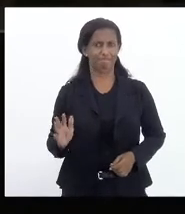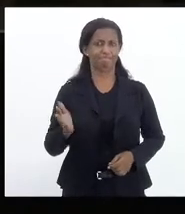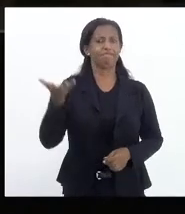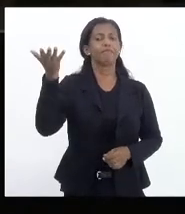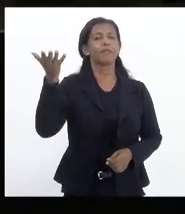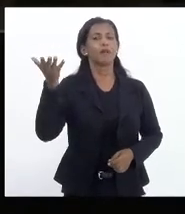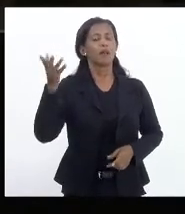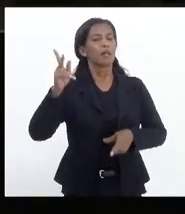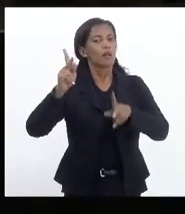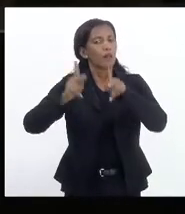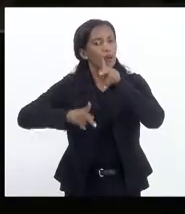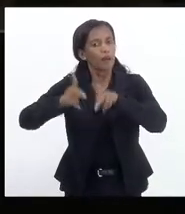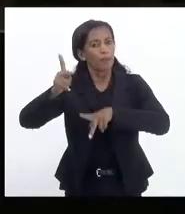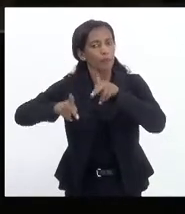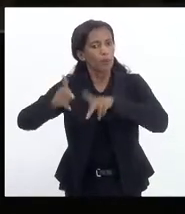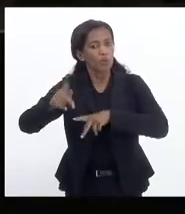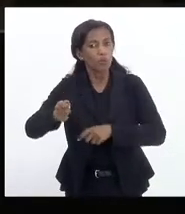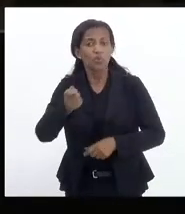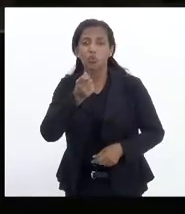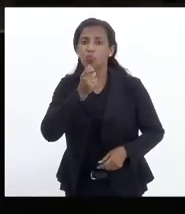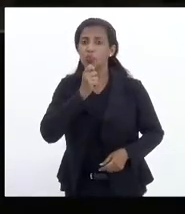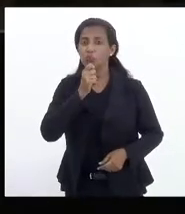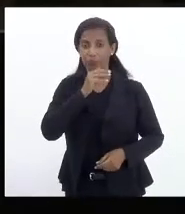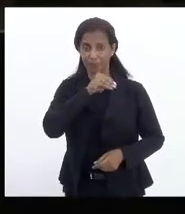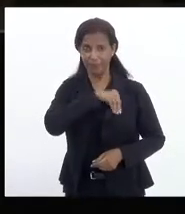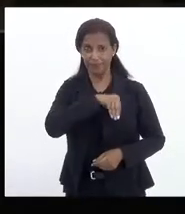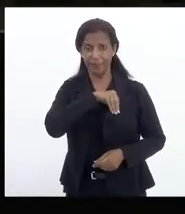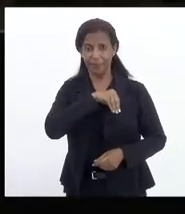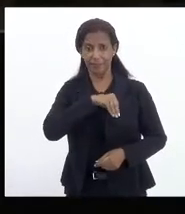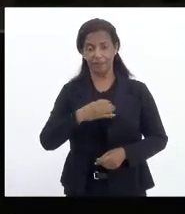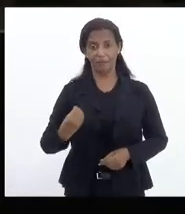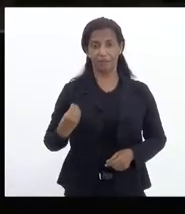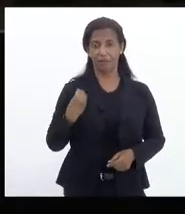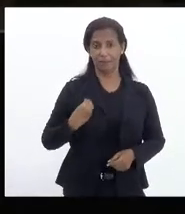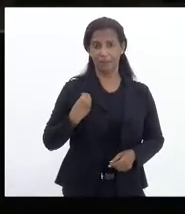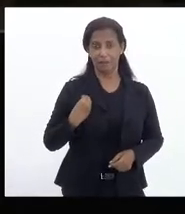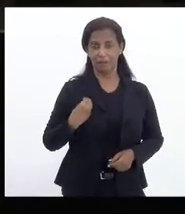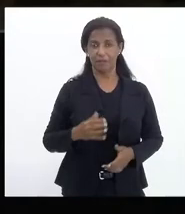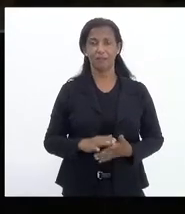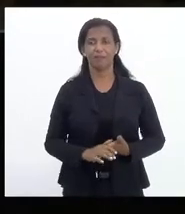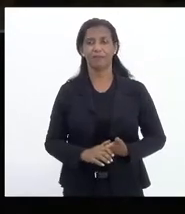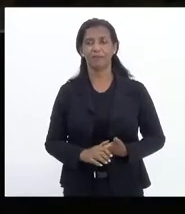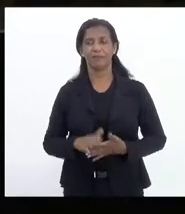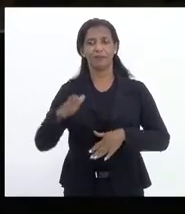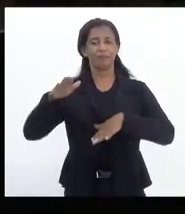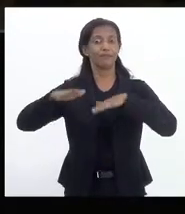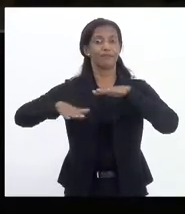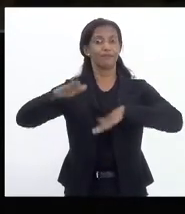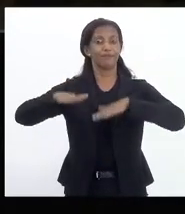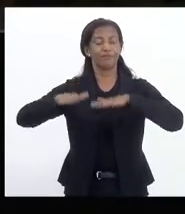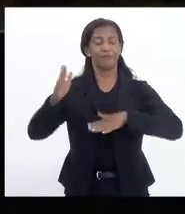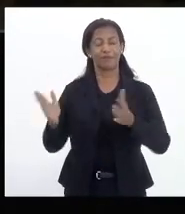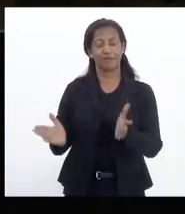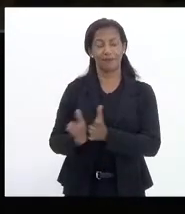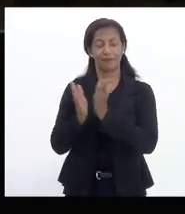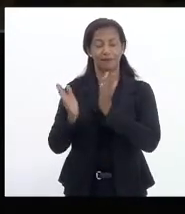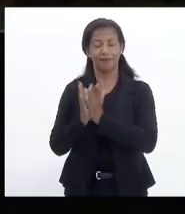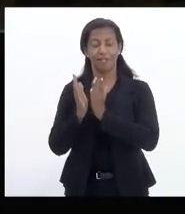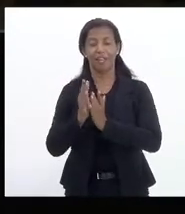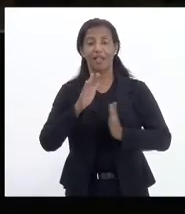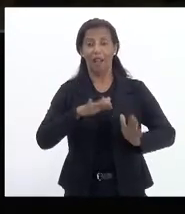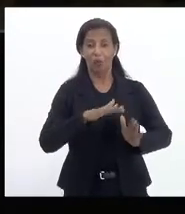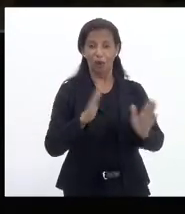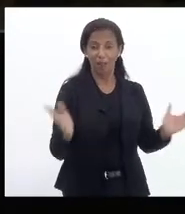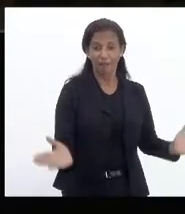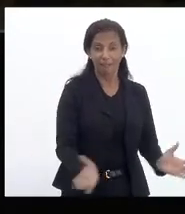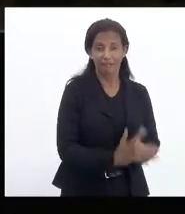população já não já não ganha para sobreviver Quem estava no nível da pobreza vai estar no nível da